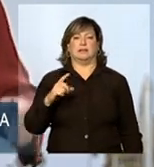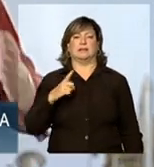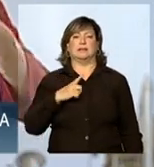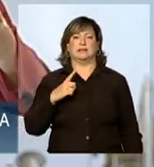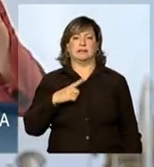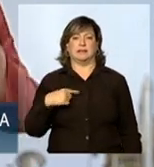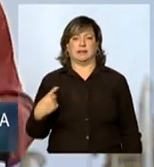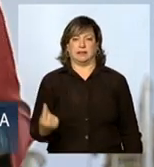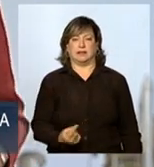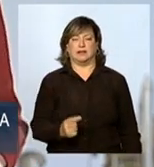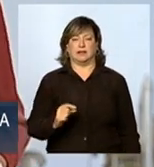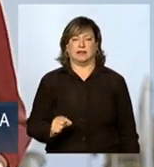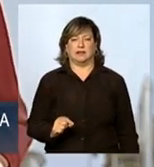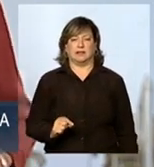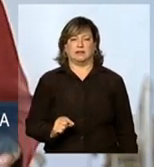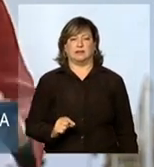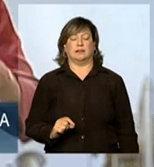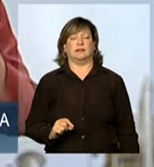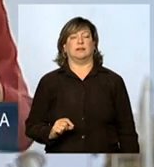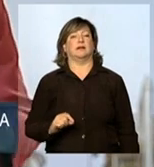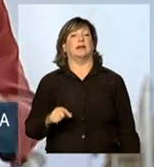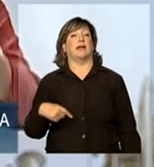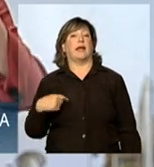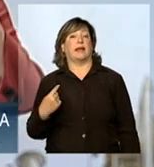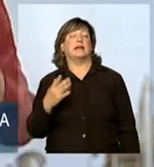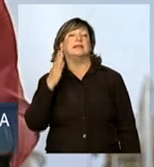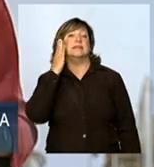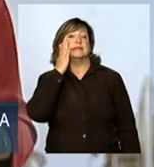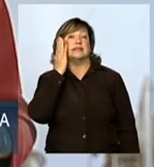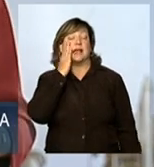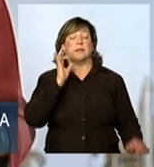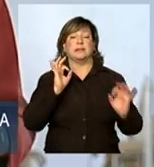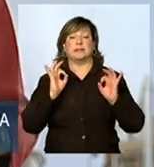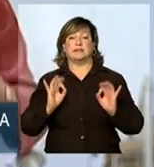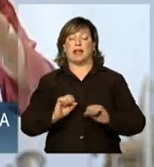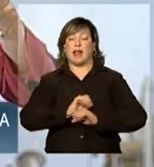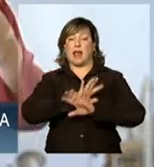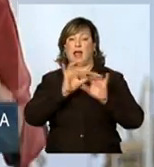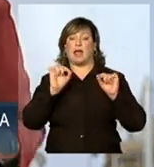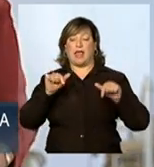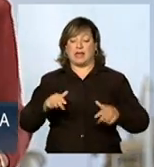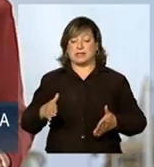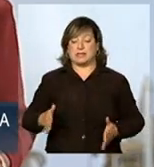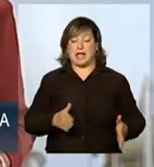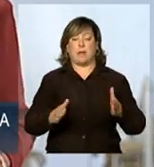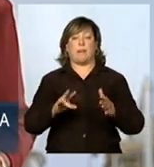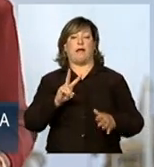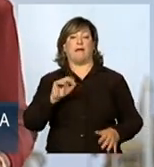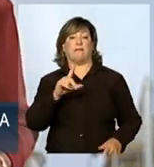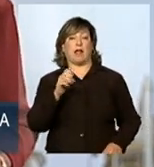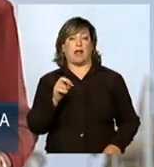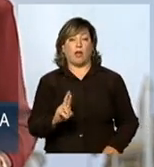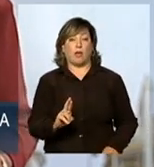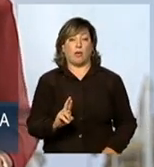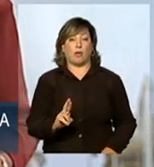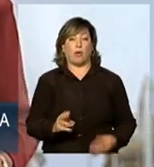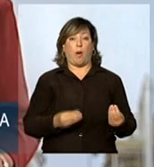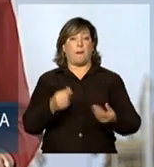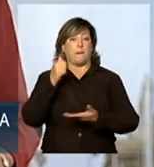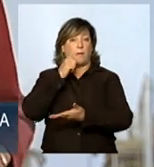tenham claro que esse é um caminho da sua valorização enquanto